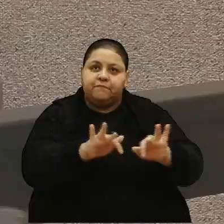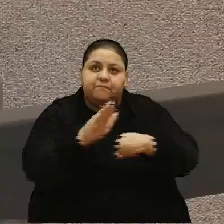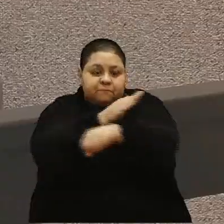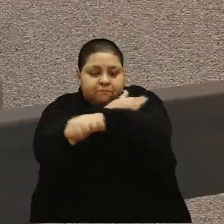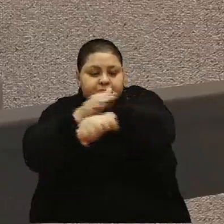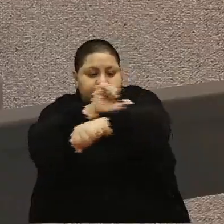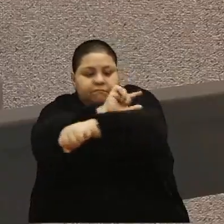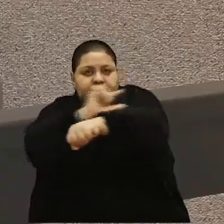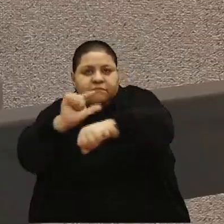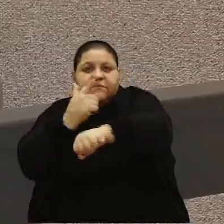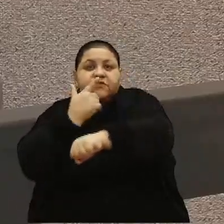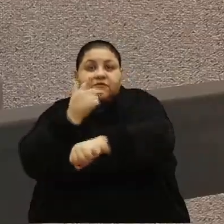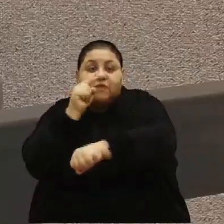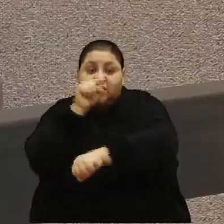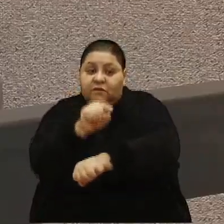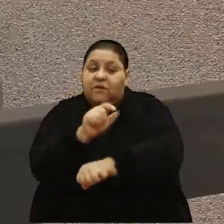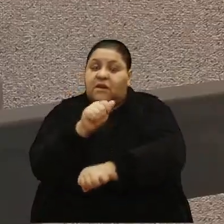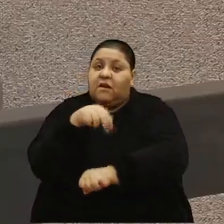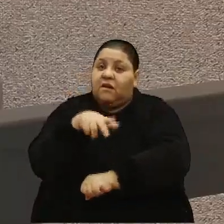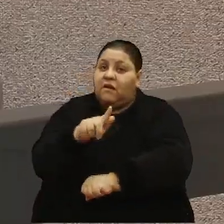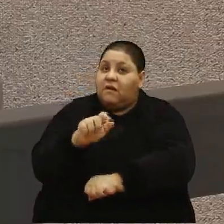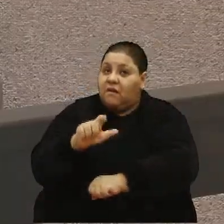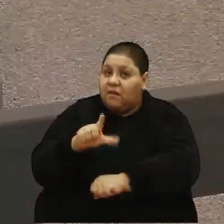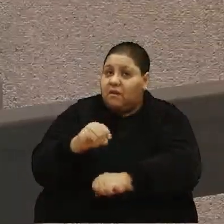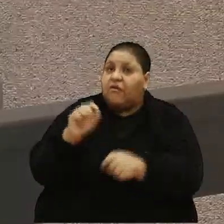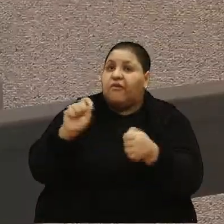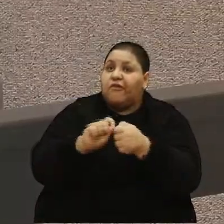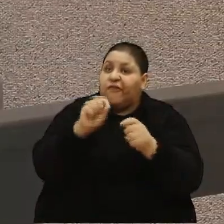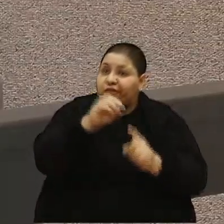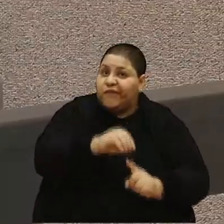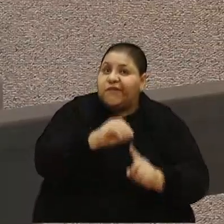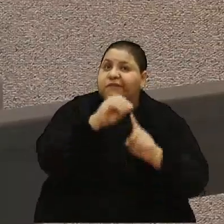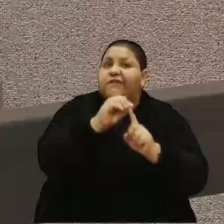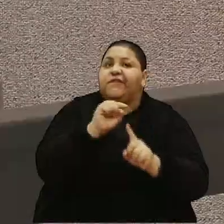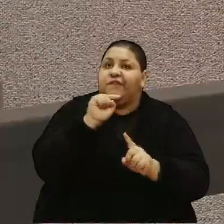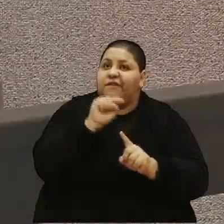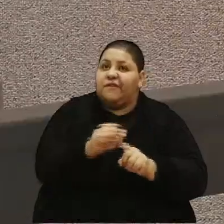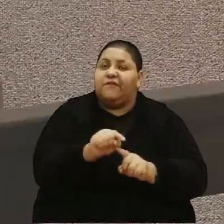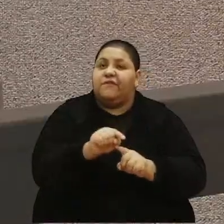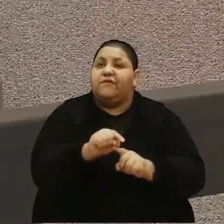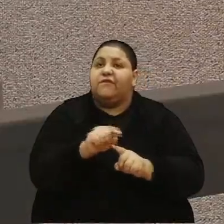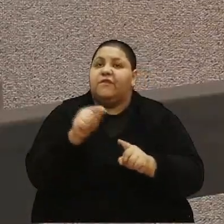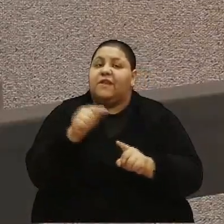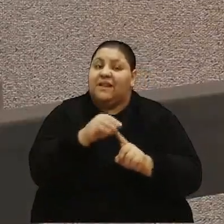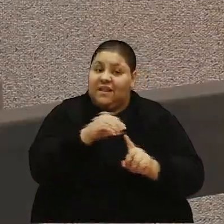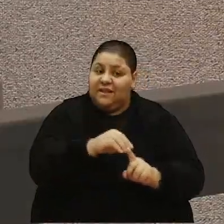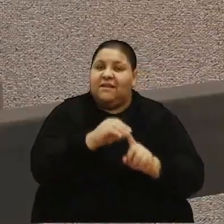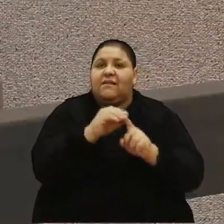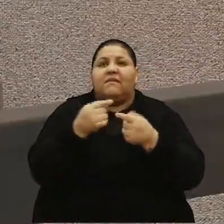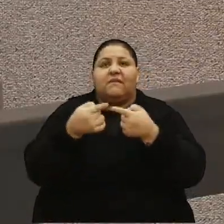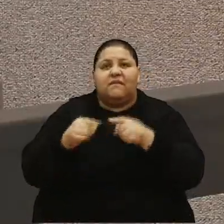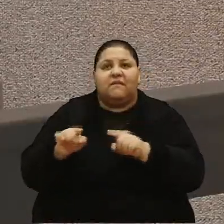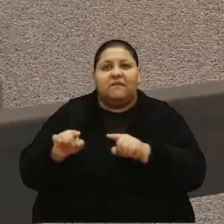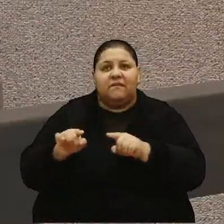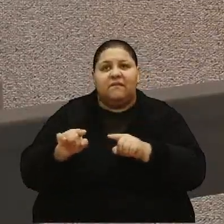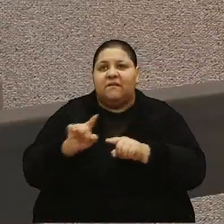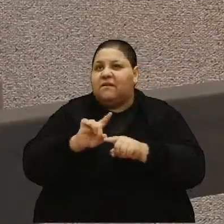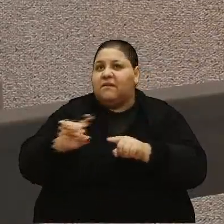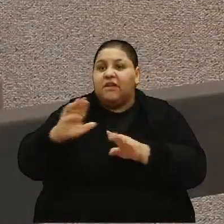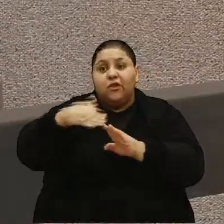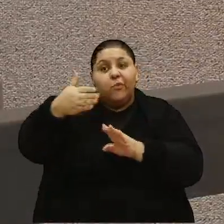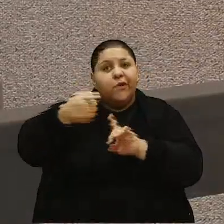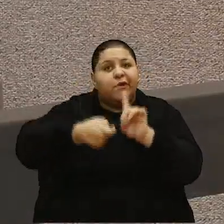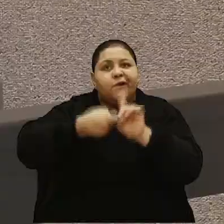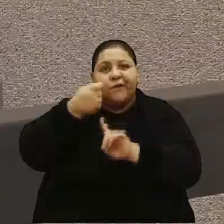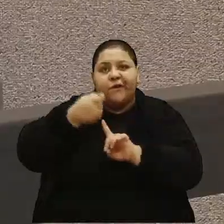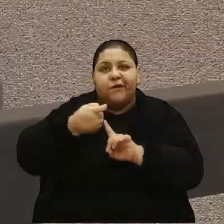asfalto, e falei para ele, Ângelo, faz prioritárias essas aqui. Ele disse, elas estão na prioridade, mas não vai ser no próximo mês.